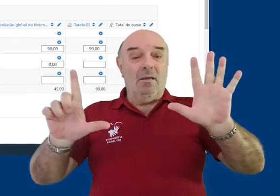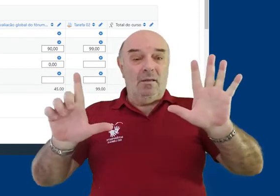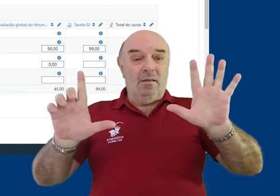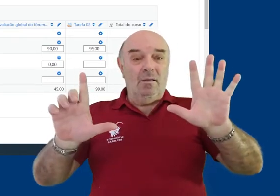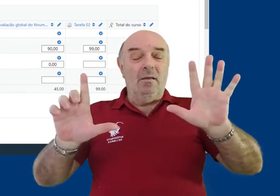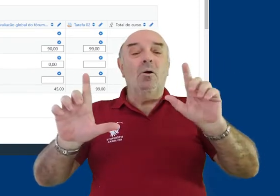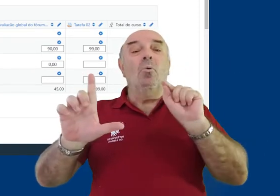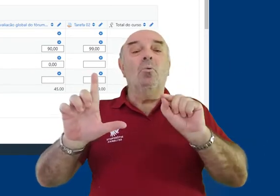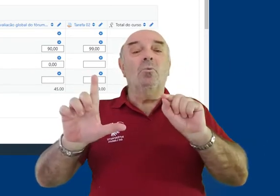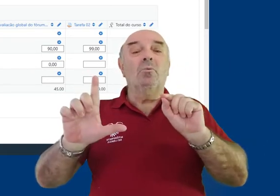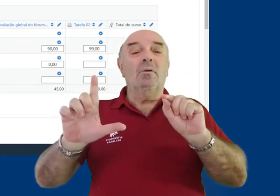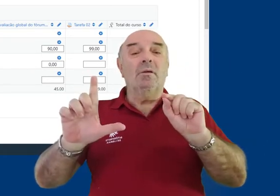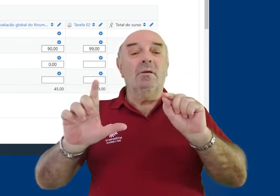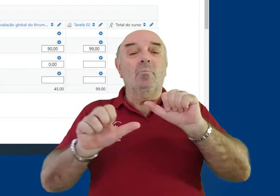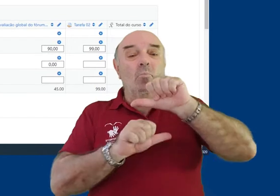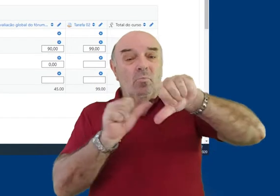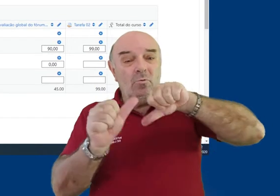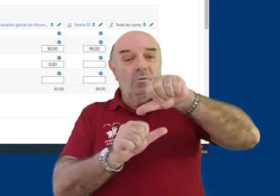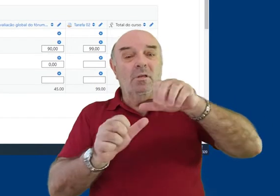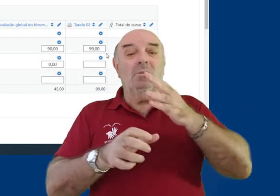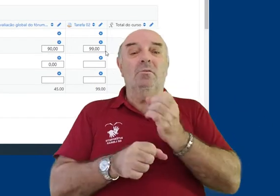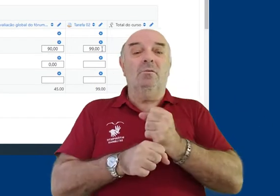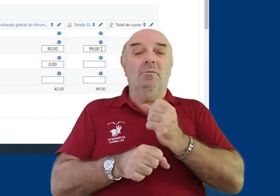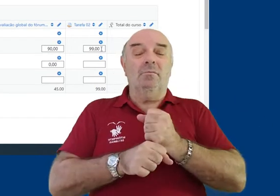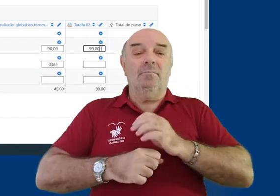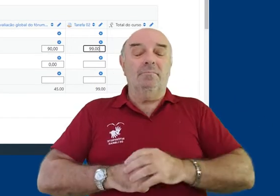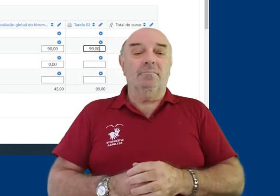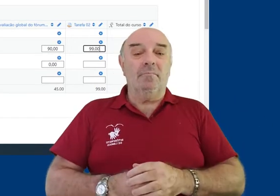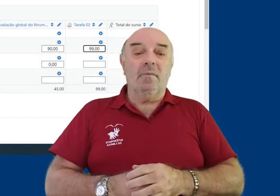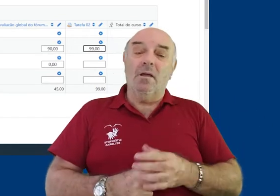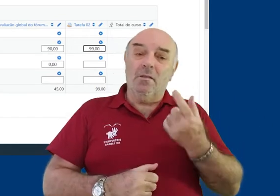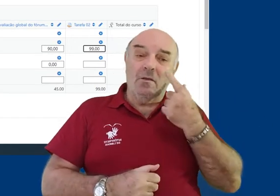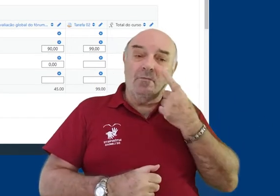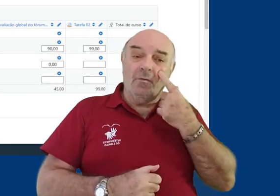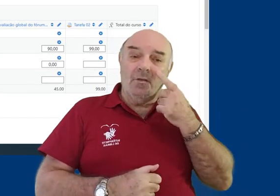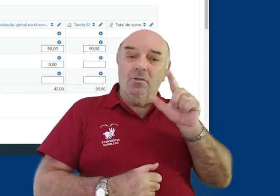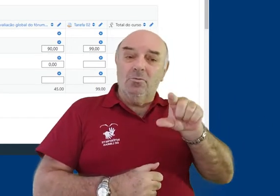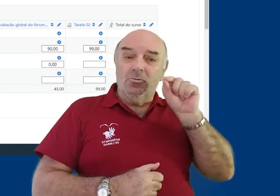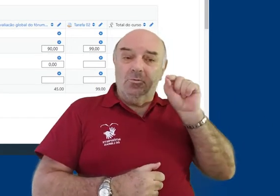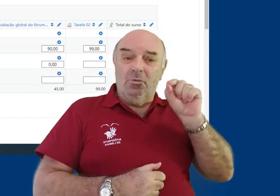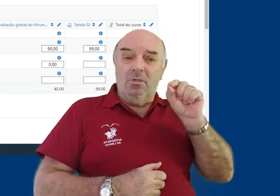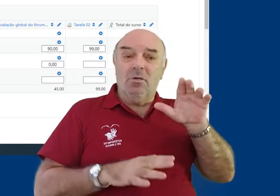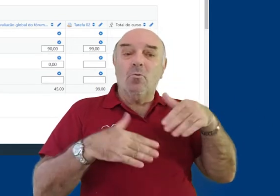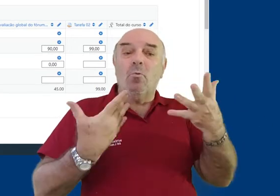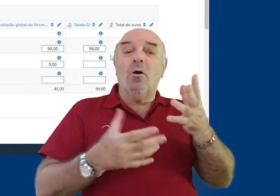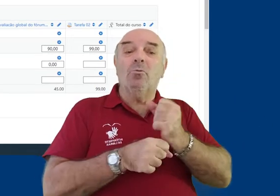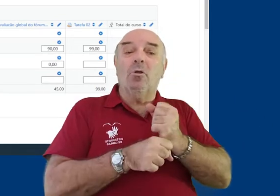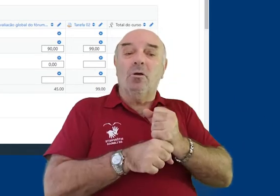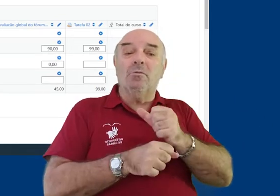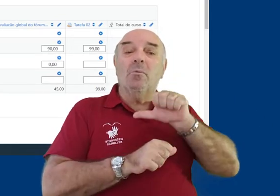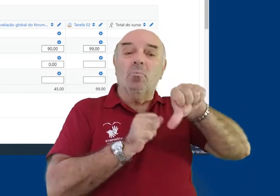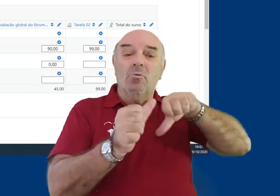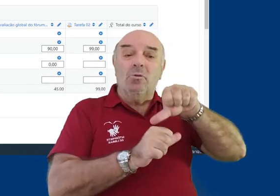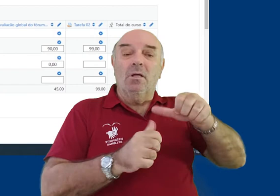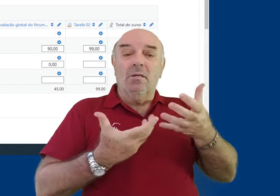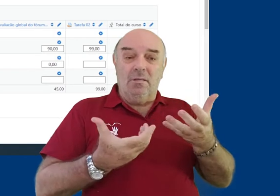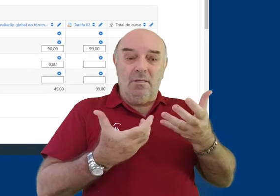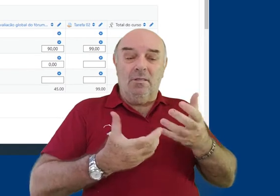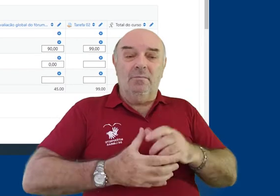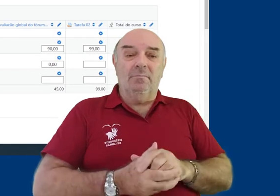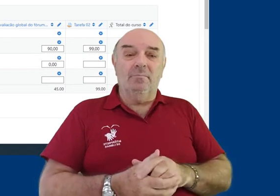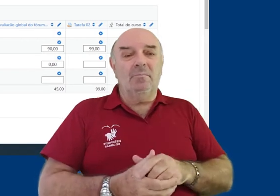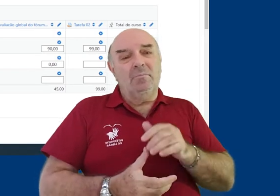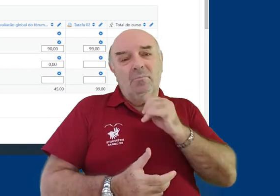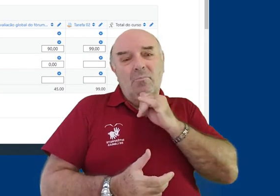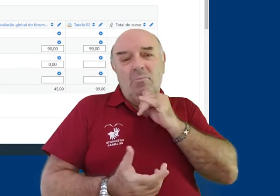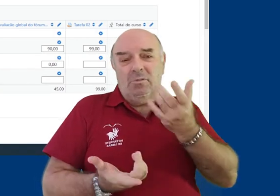Para fazer a alteração, podemos escolher a nota que queremos alterar, por exemplo, a nota do